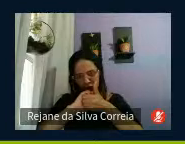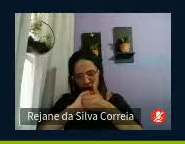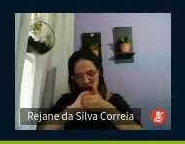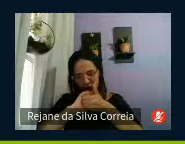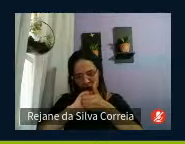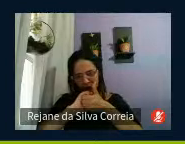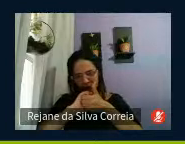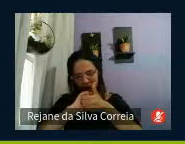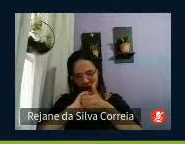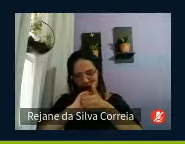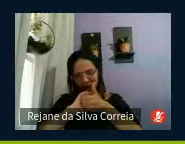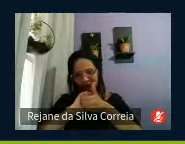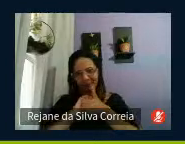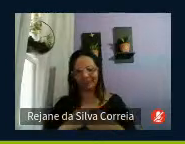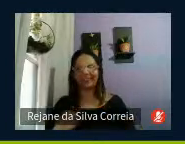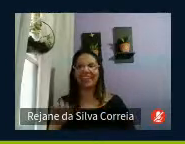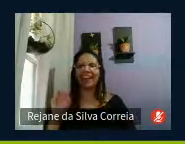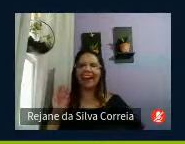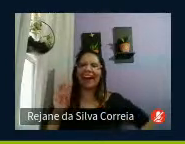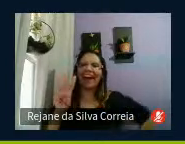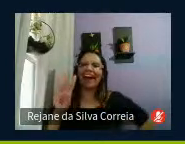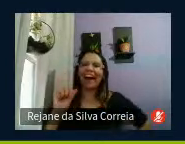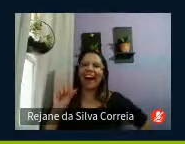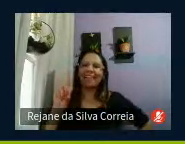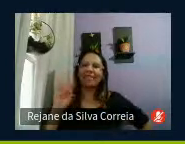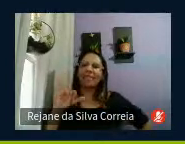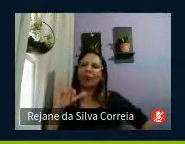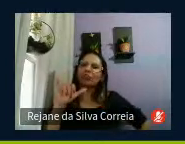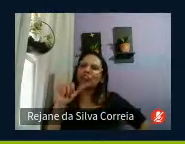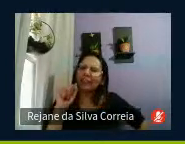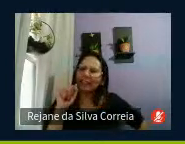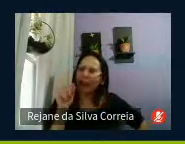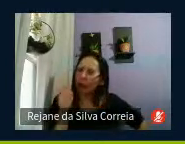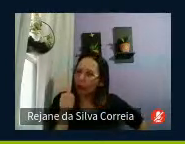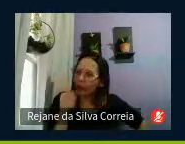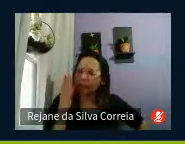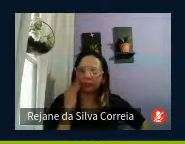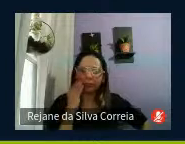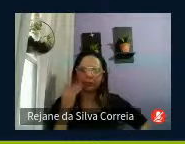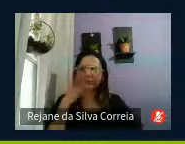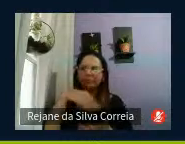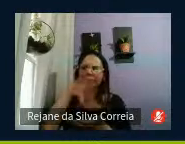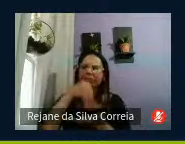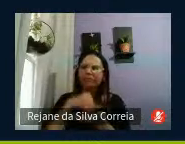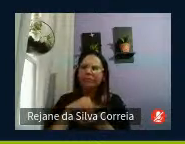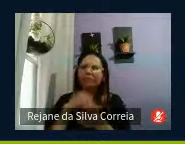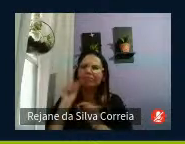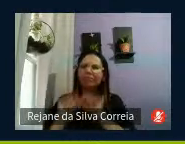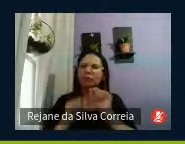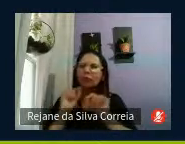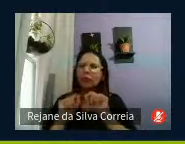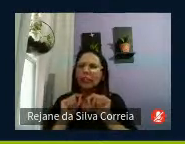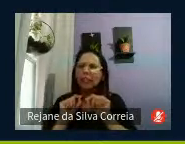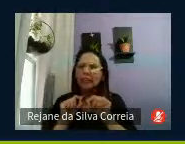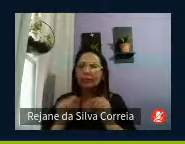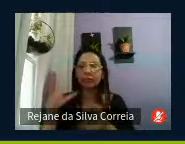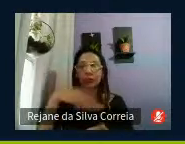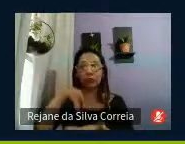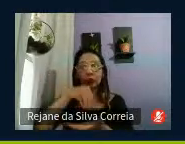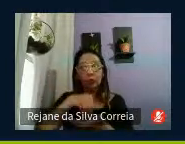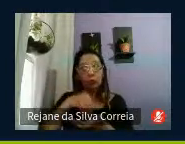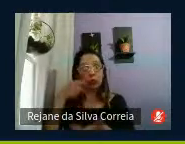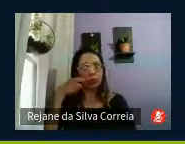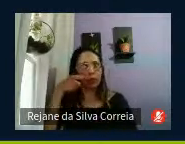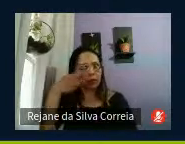Valdiz é a pedagoga do Campus Cubatão. Então, o que é o NAPN? O NAPN é um núcleo de atendimento às pessoas